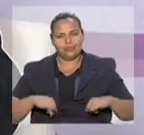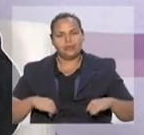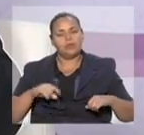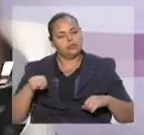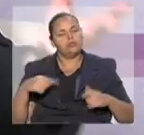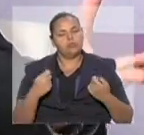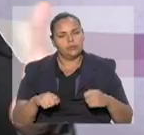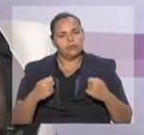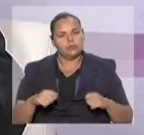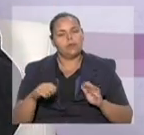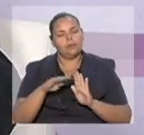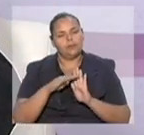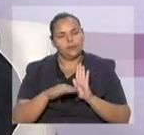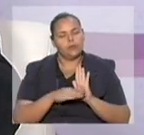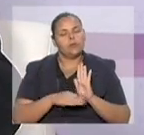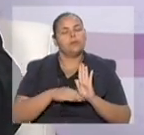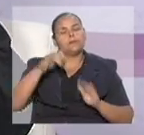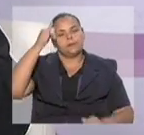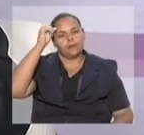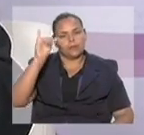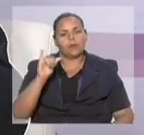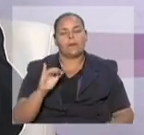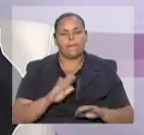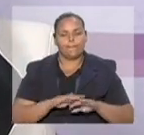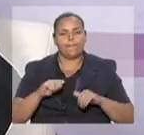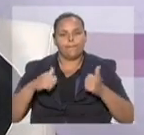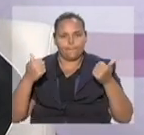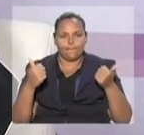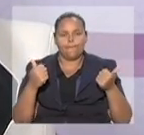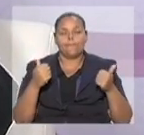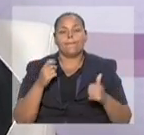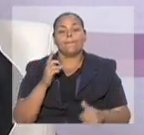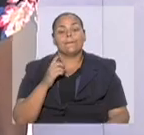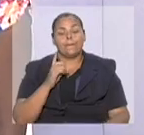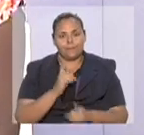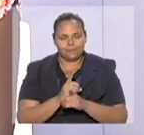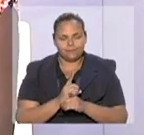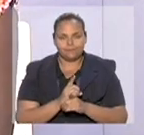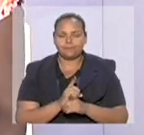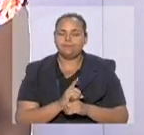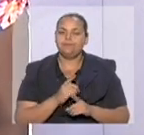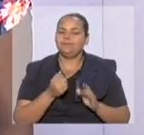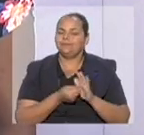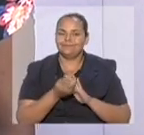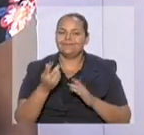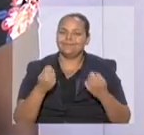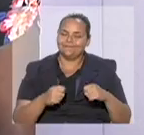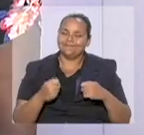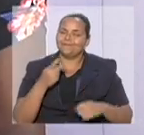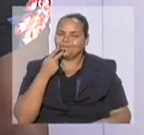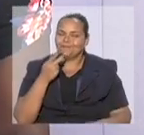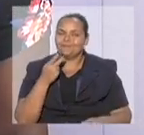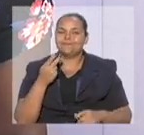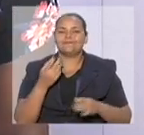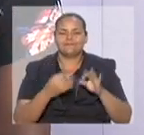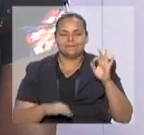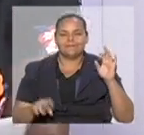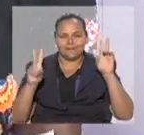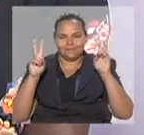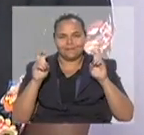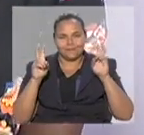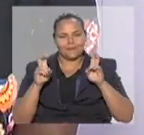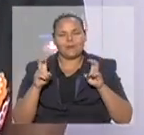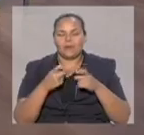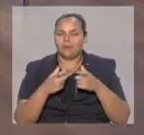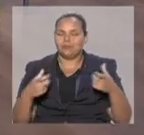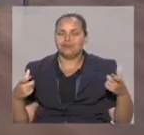que a gente tem que adotar medidas como prevenção ou de melhoria de diagnóstico. Tinha mais um monte de coisa que a gente podia falar aqui sobre esse tema que